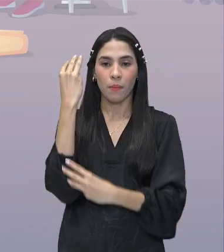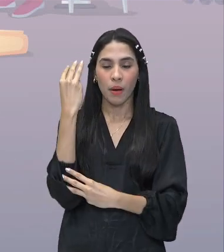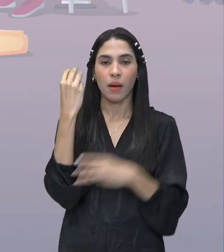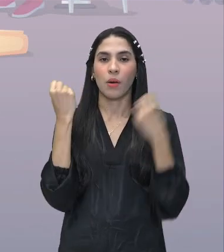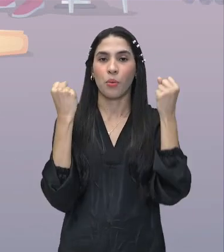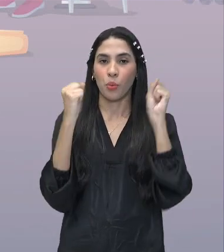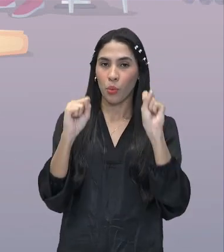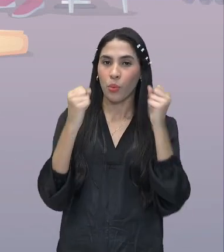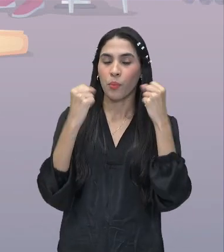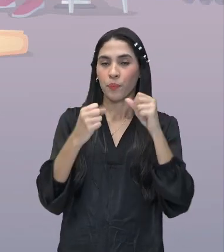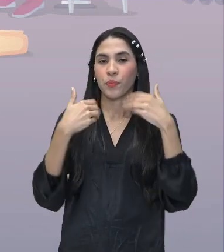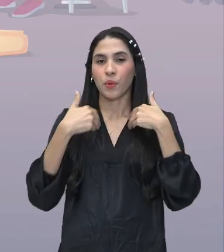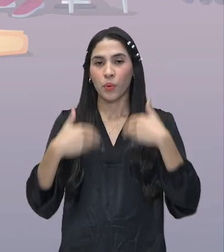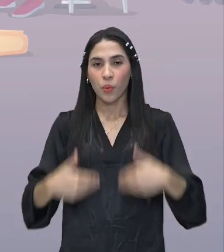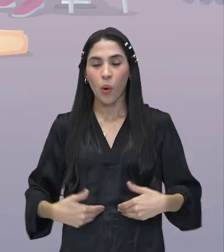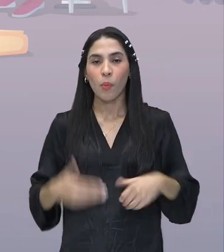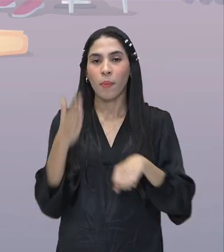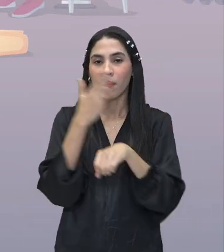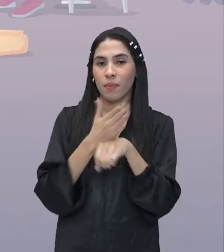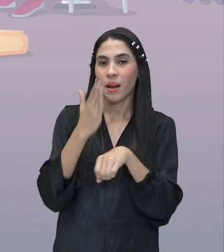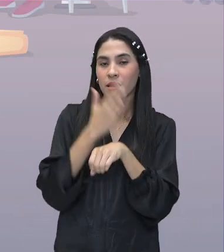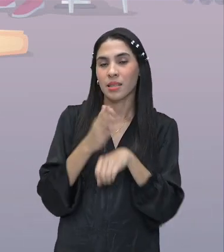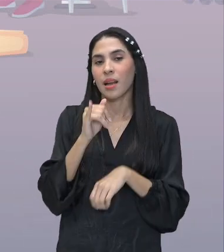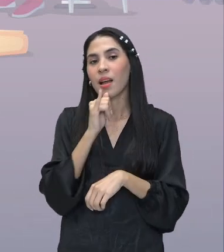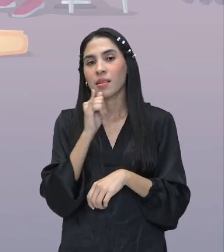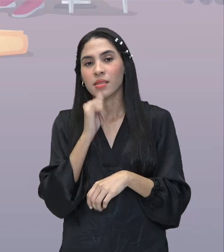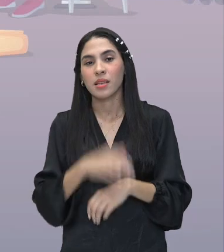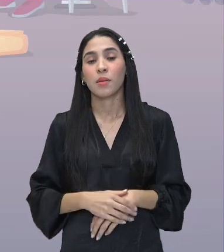corpo, fazendo ali treinos, por exemplo,